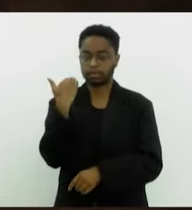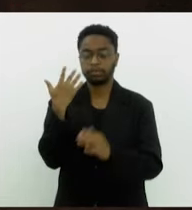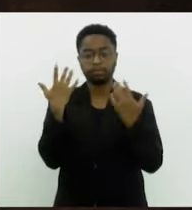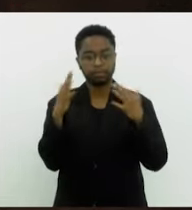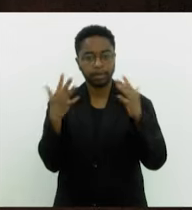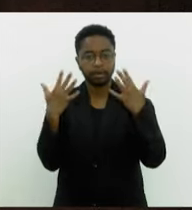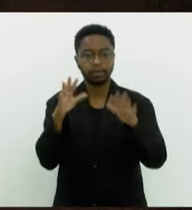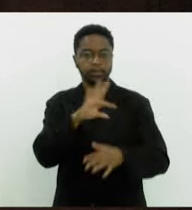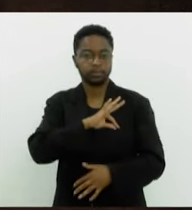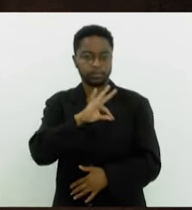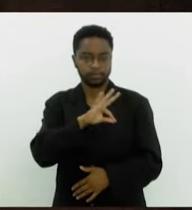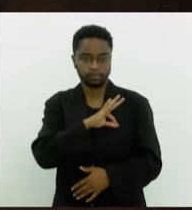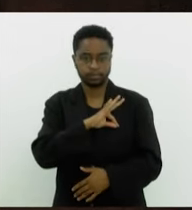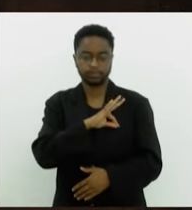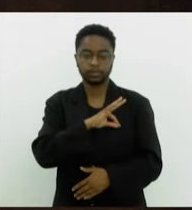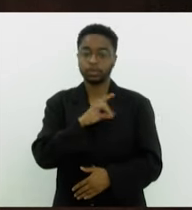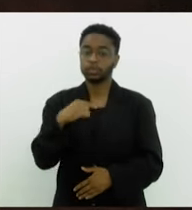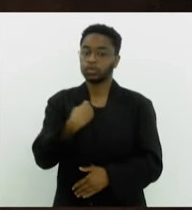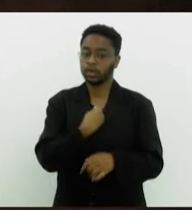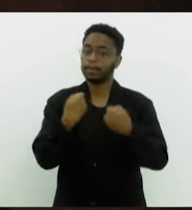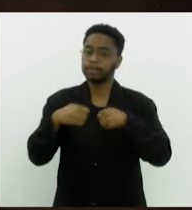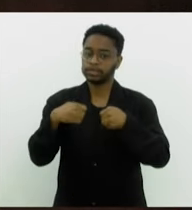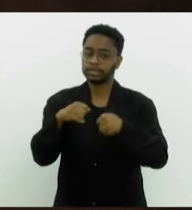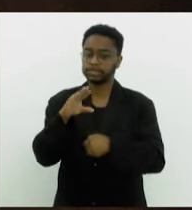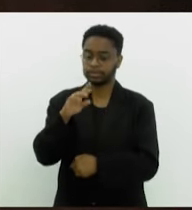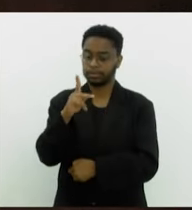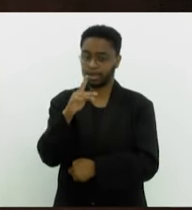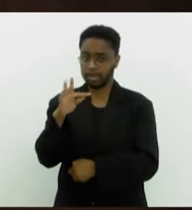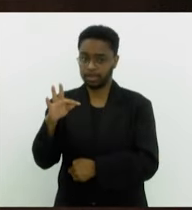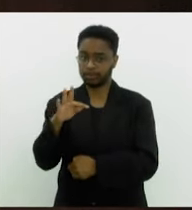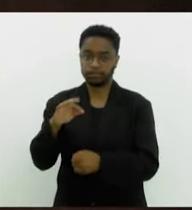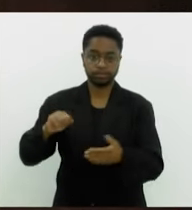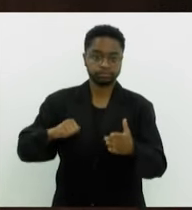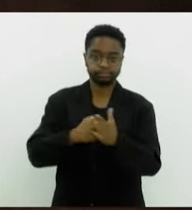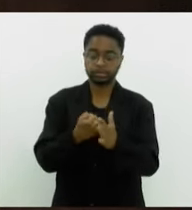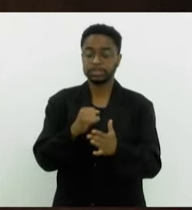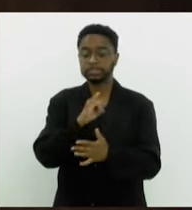Parabéns aos policiais. Temos que cancelar aqueles que vivem